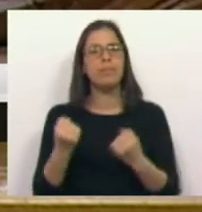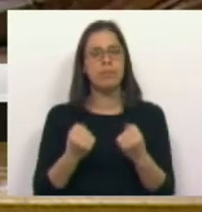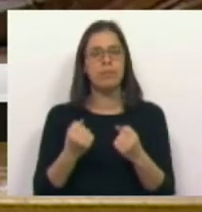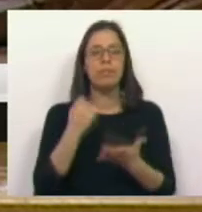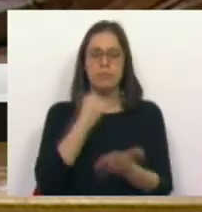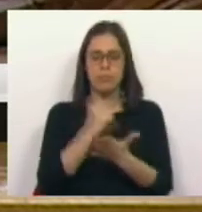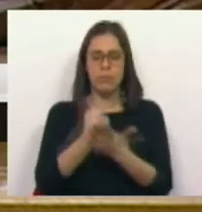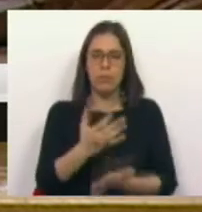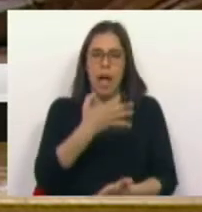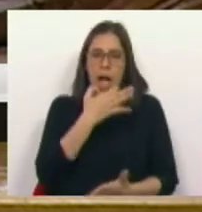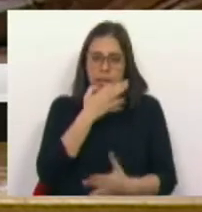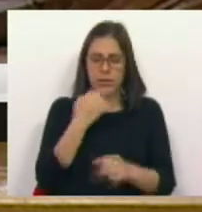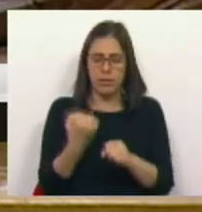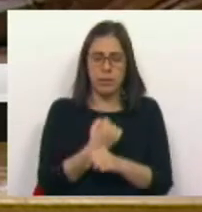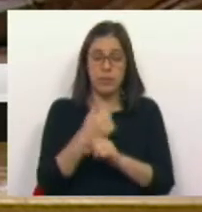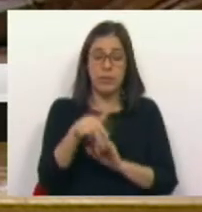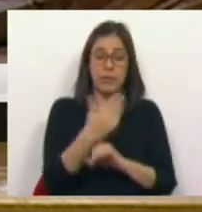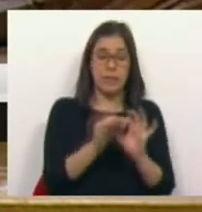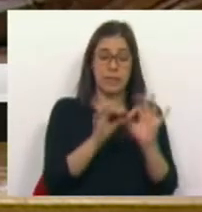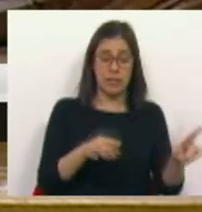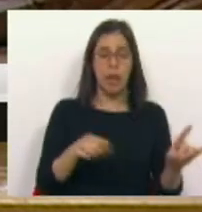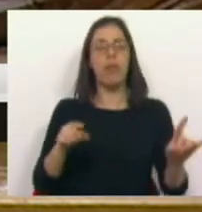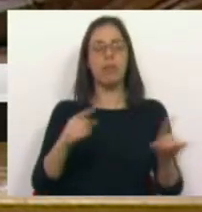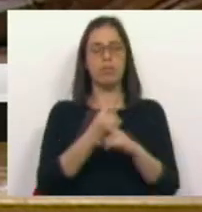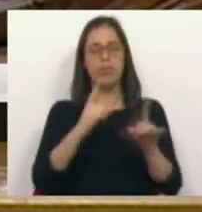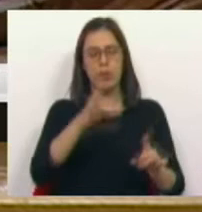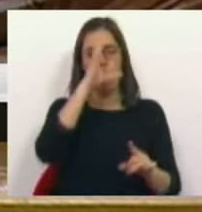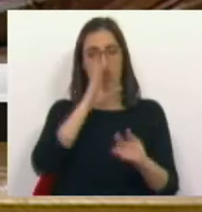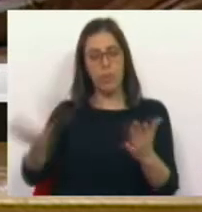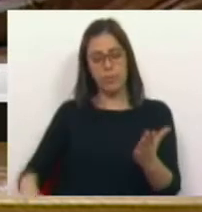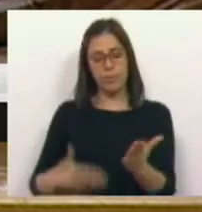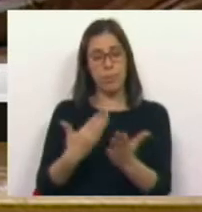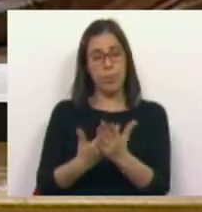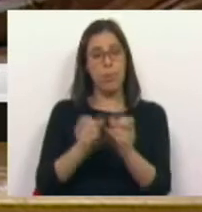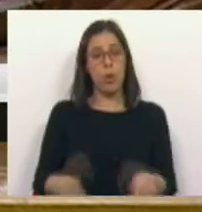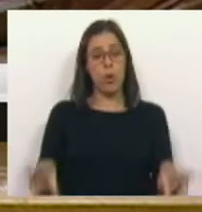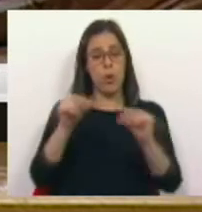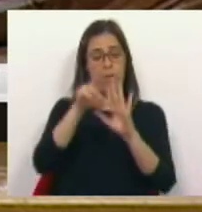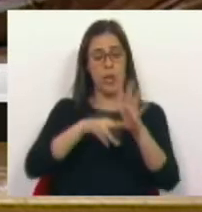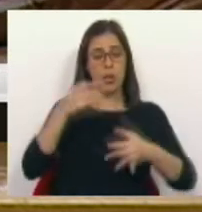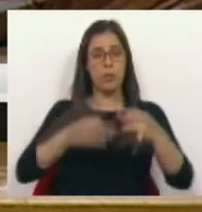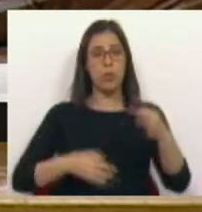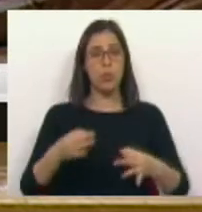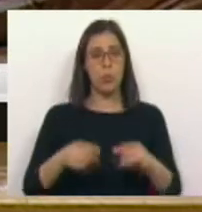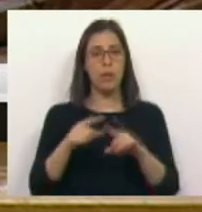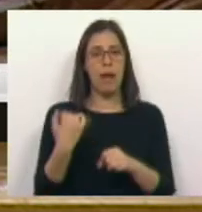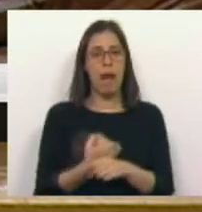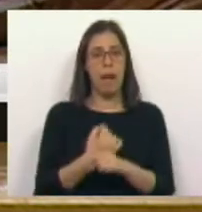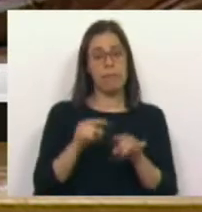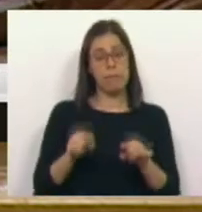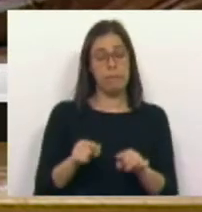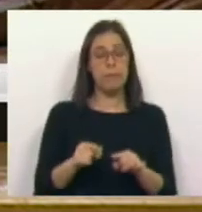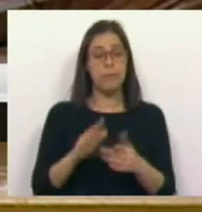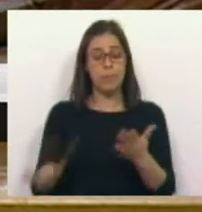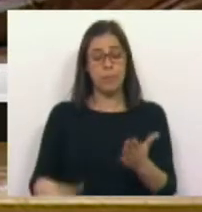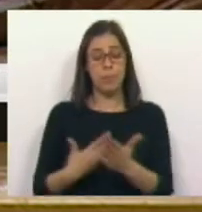estar licenciados para um serviço em táxi e também porque o Governo apresentou a proposta de novo regime jurídico para esta atividade,